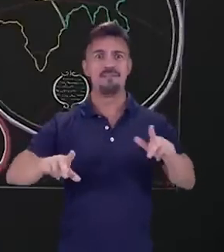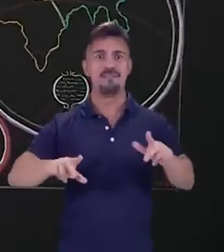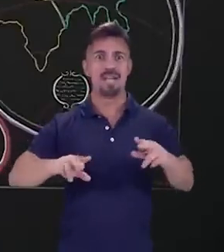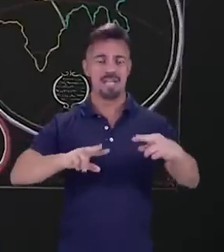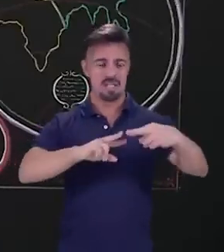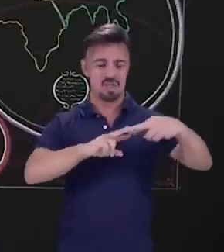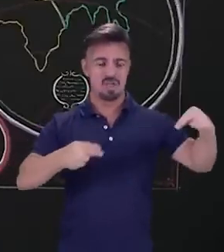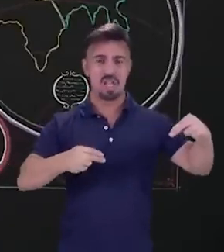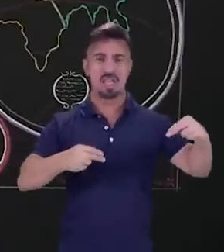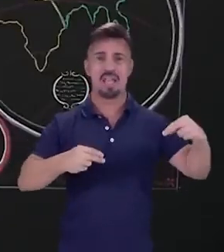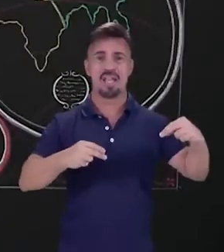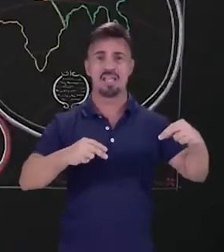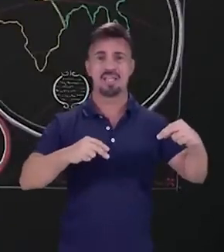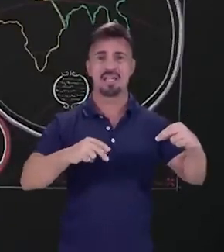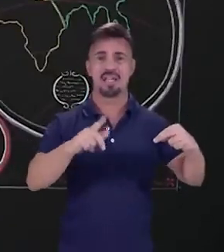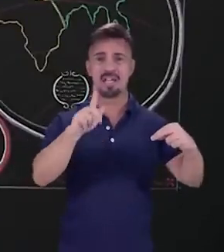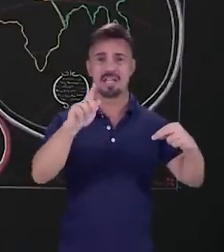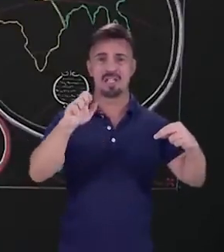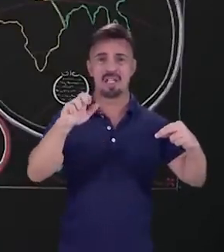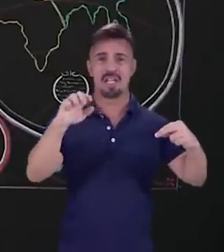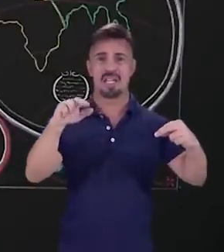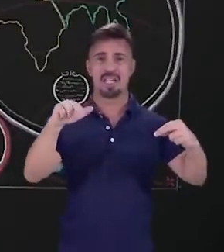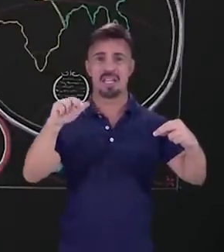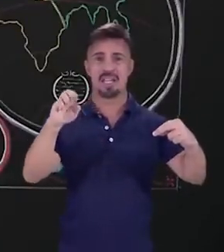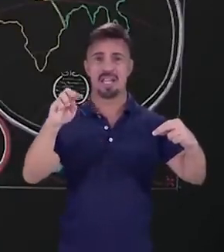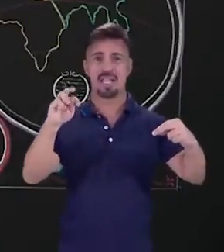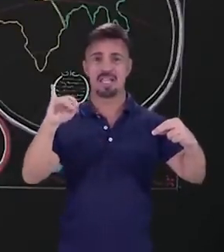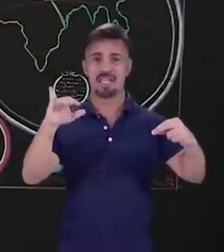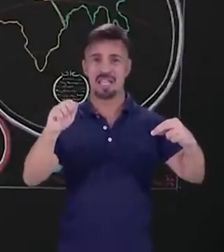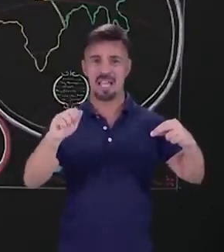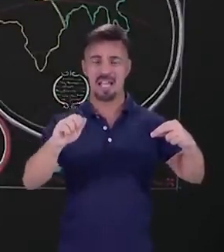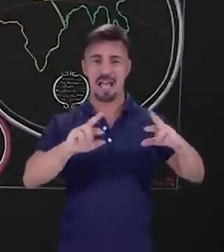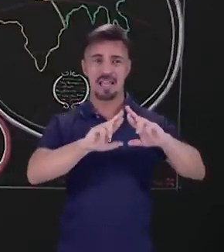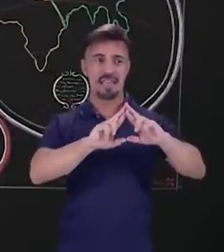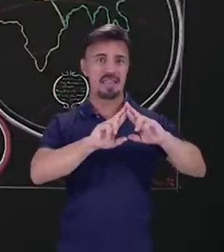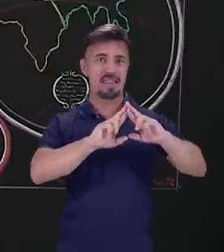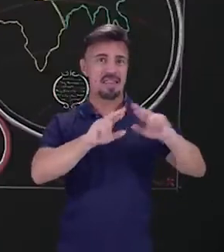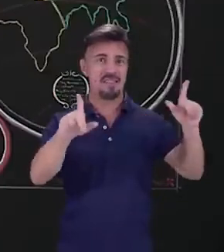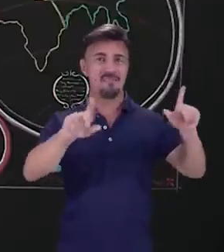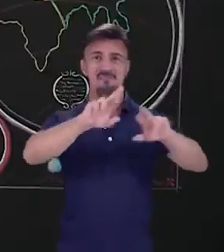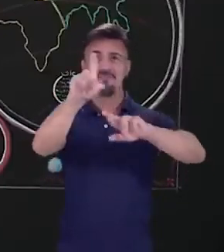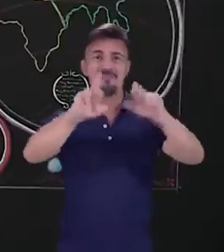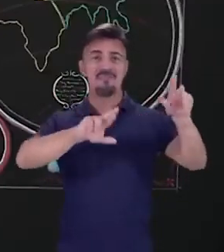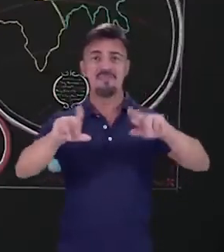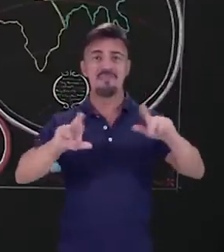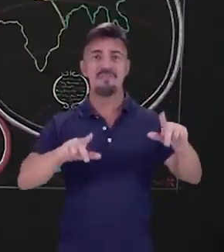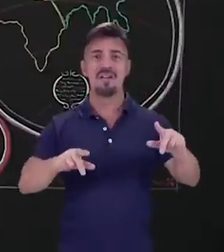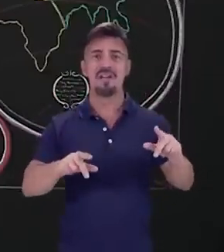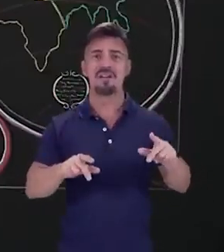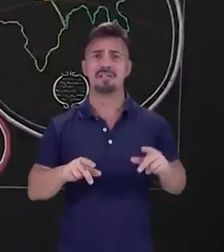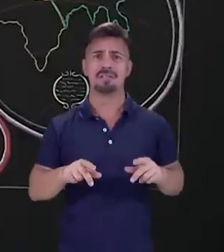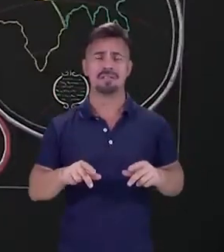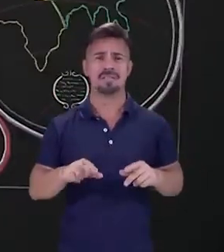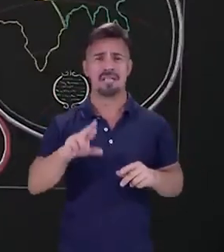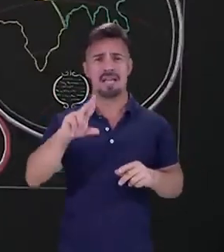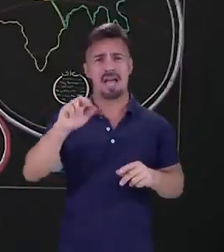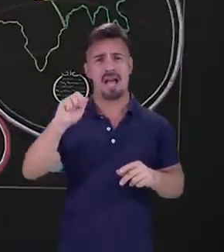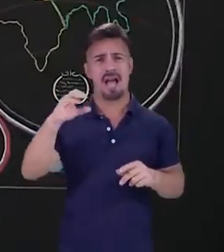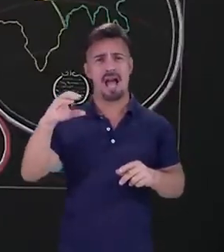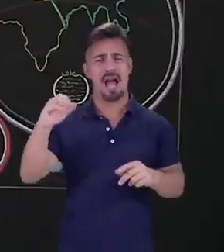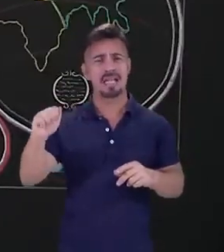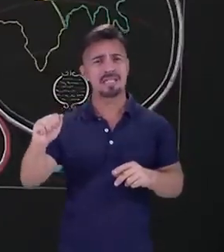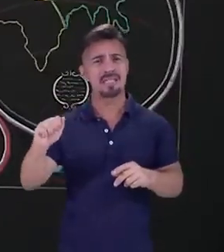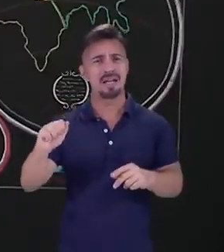variação genética, variação da composição do organismo suficiente que a gente possa afirmar que existam diferentes raças.